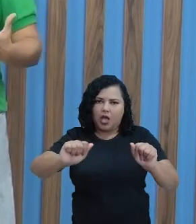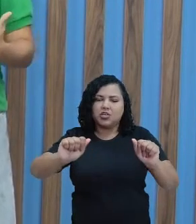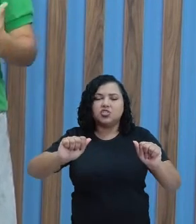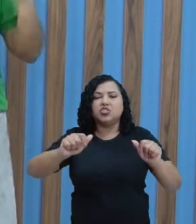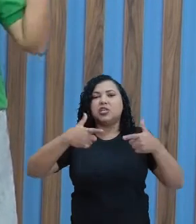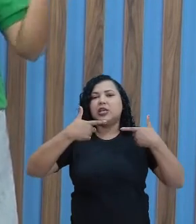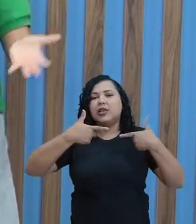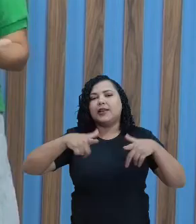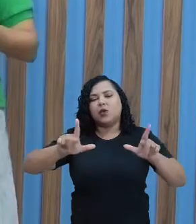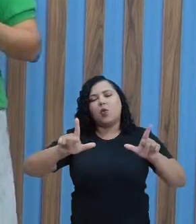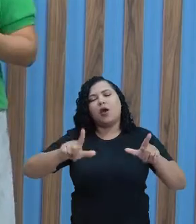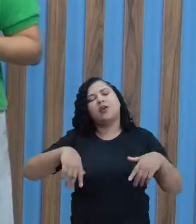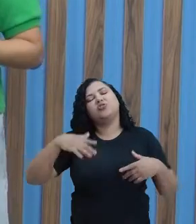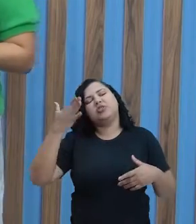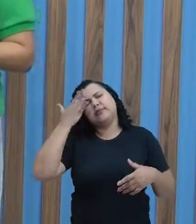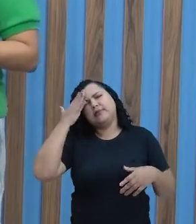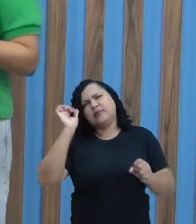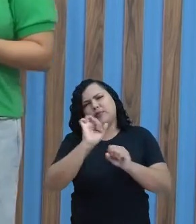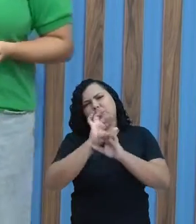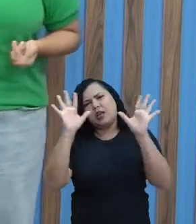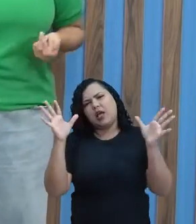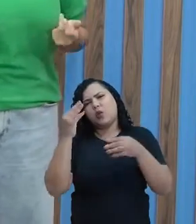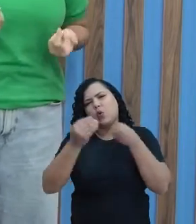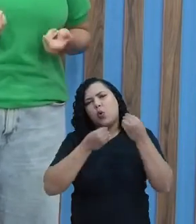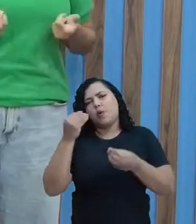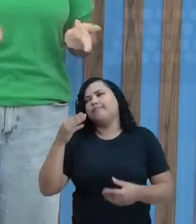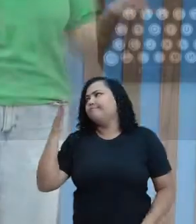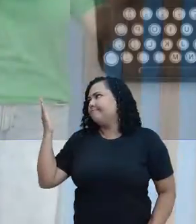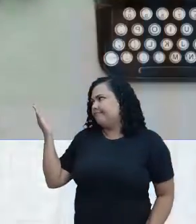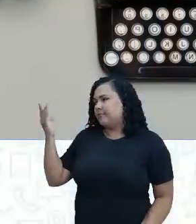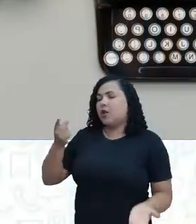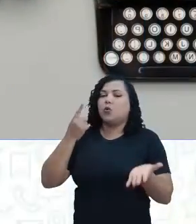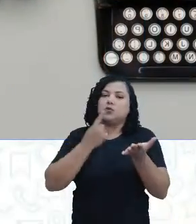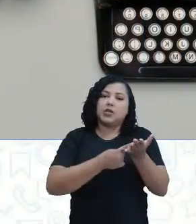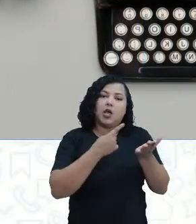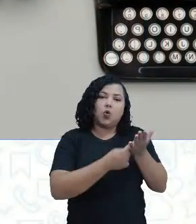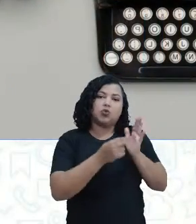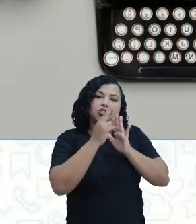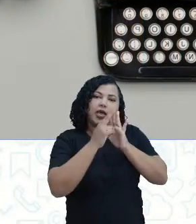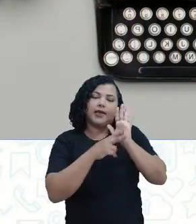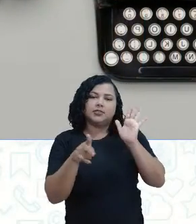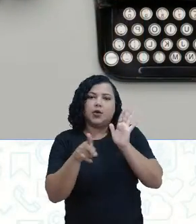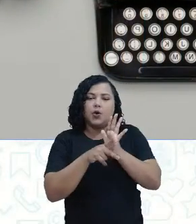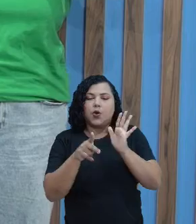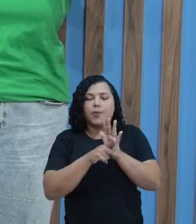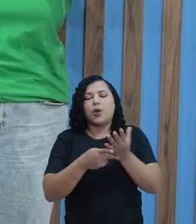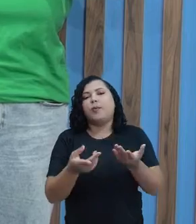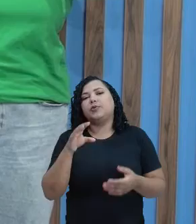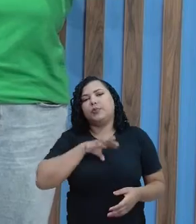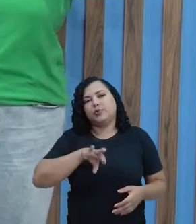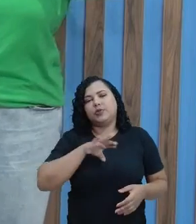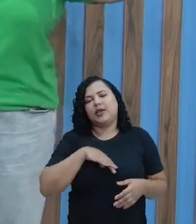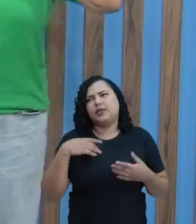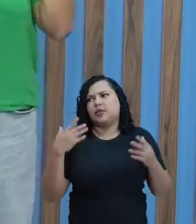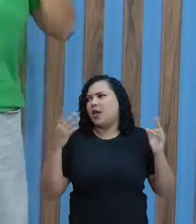compreensível? Um dos caminhos é justamente através dos acordos ortográficos, que é tema da nossa próxima aula.